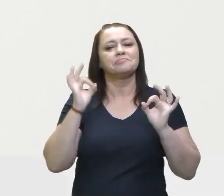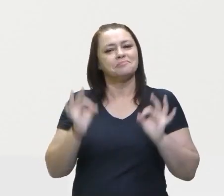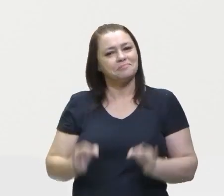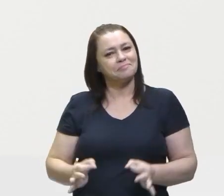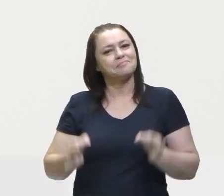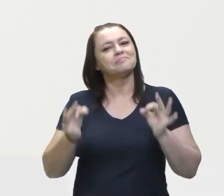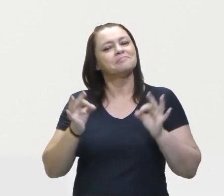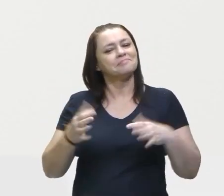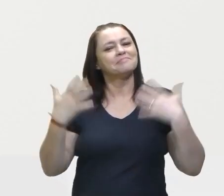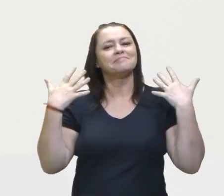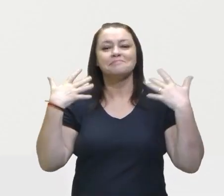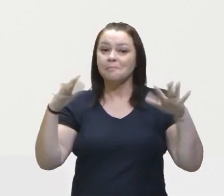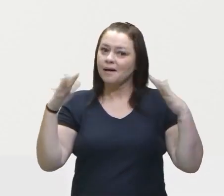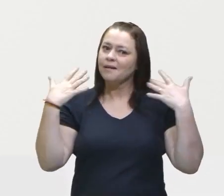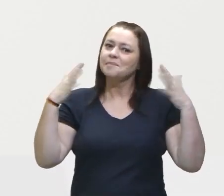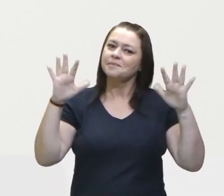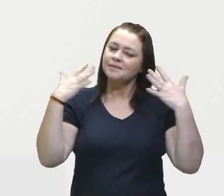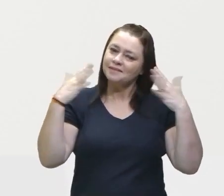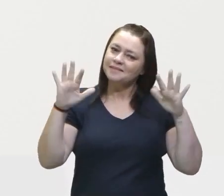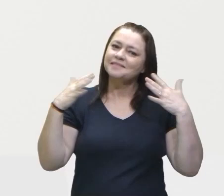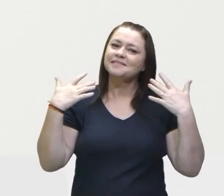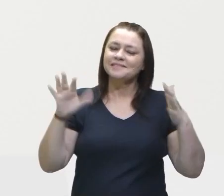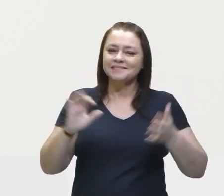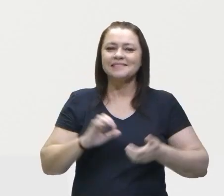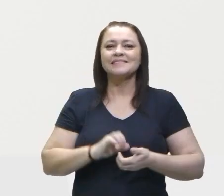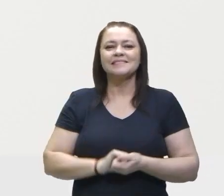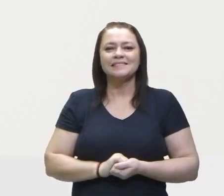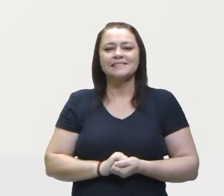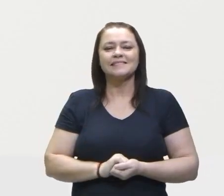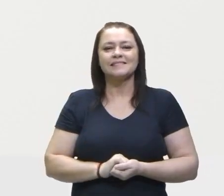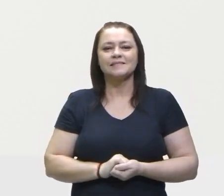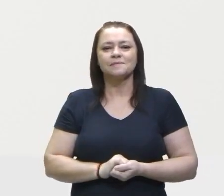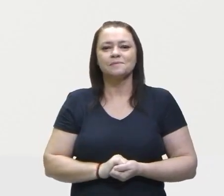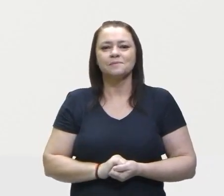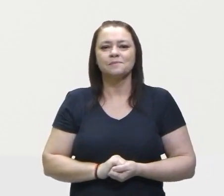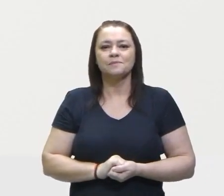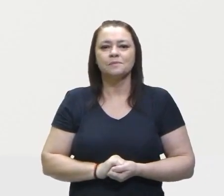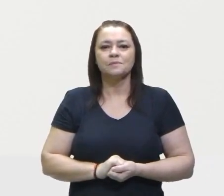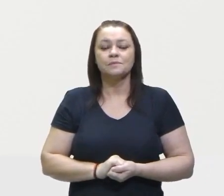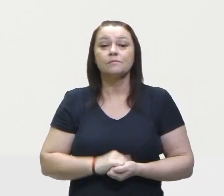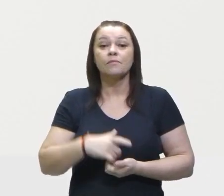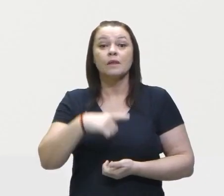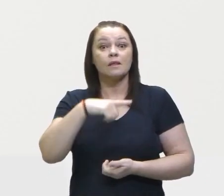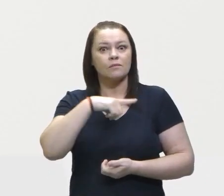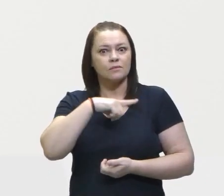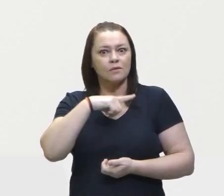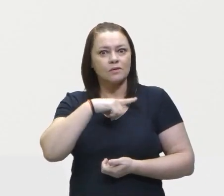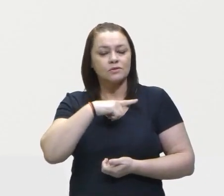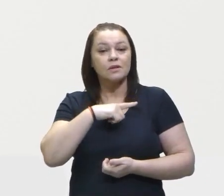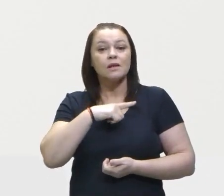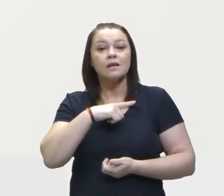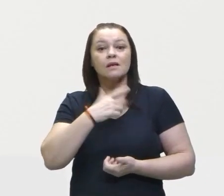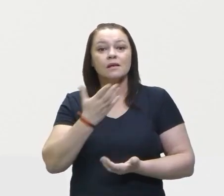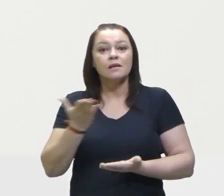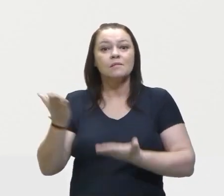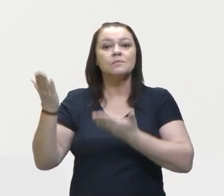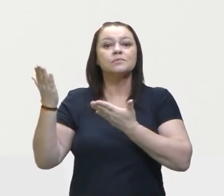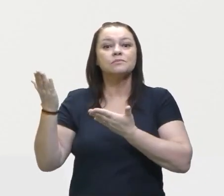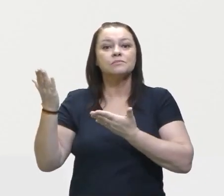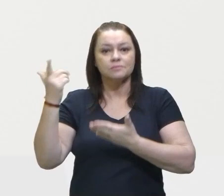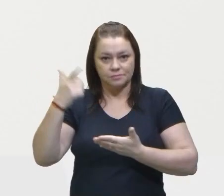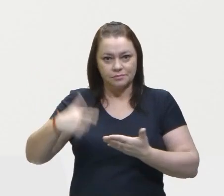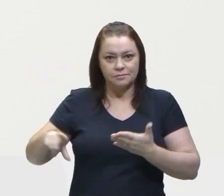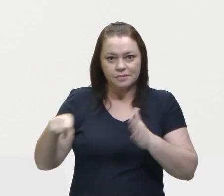Você acertou também, parabéns que você acertou. Temos aí mais uma